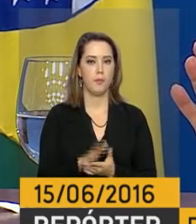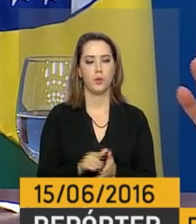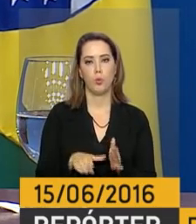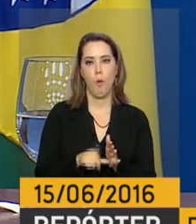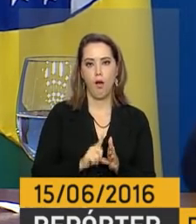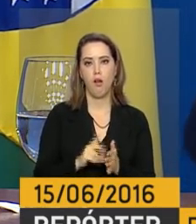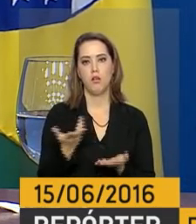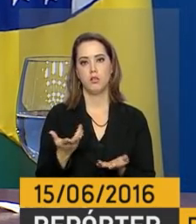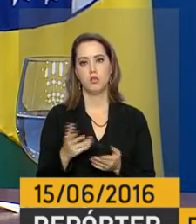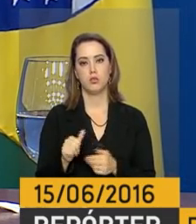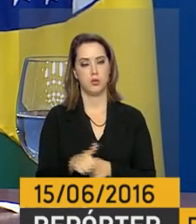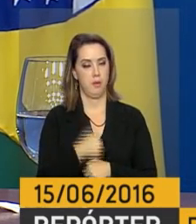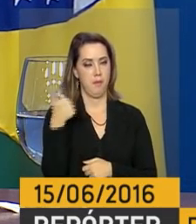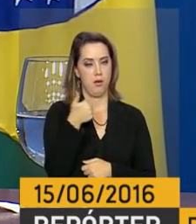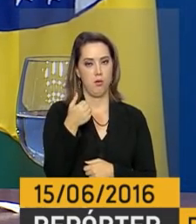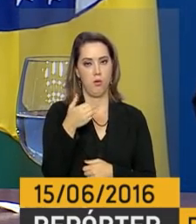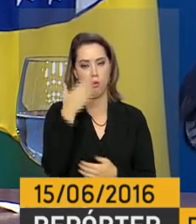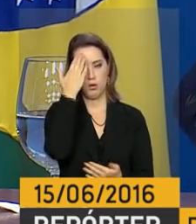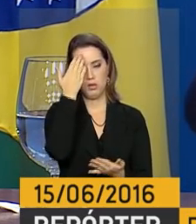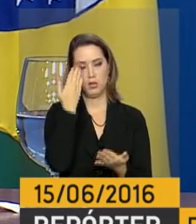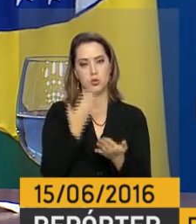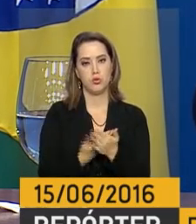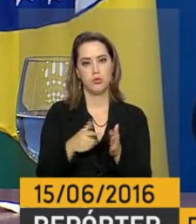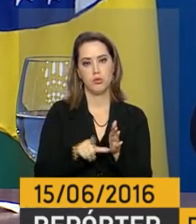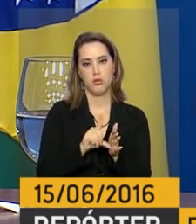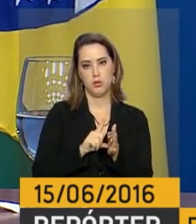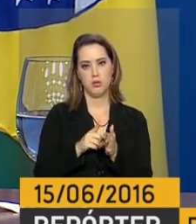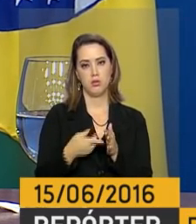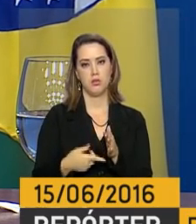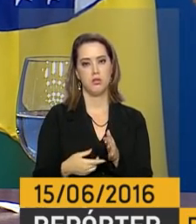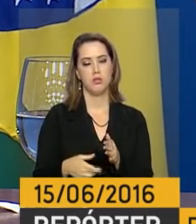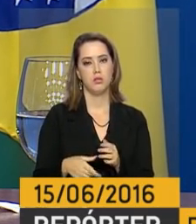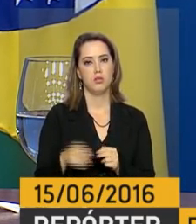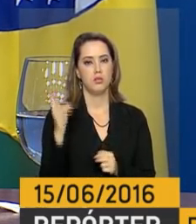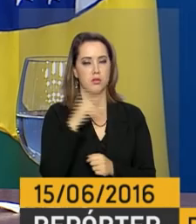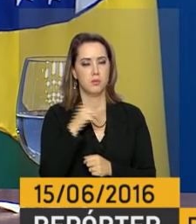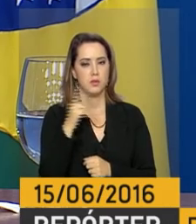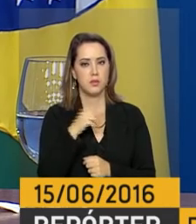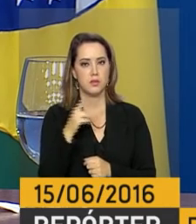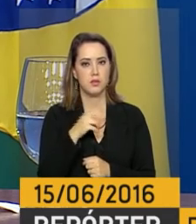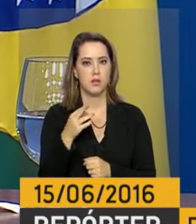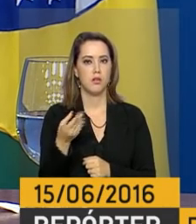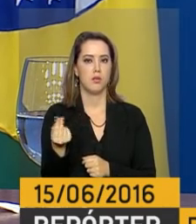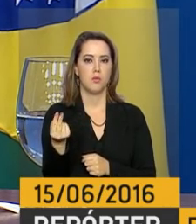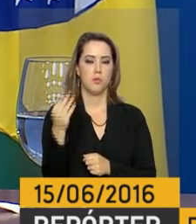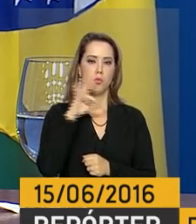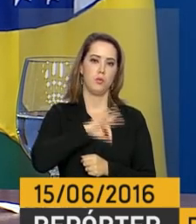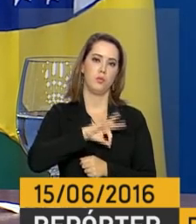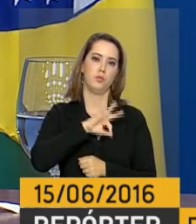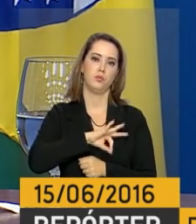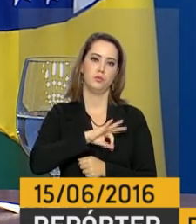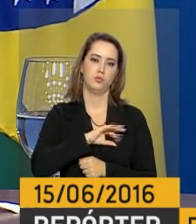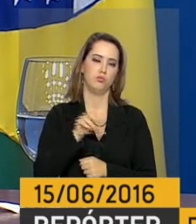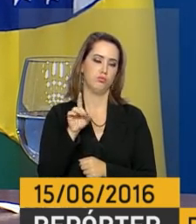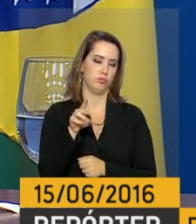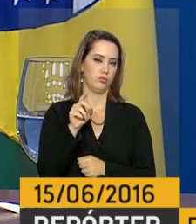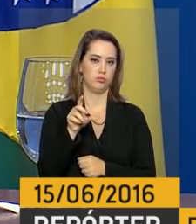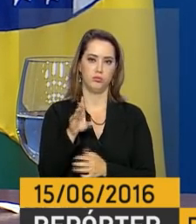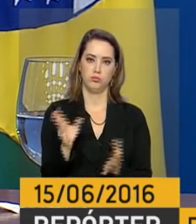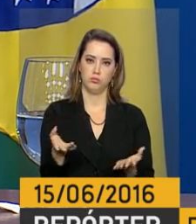a recuperação da confiança, o que significa mais rápido a recuperação do emprego e da renda, meramente fazendo uma